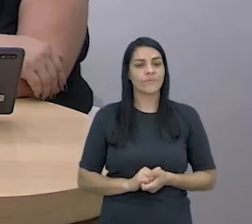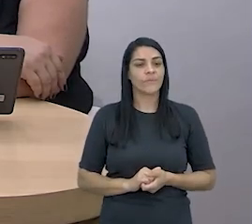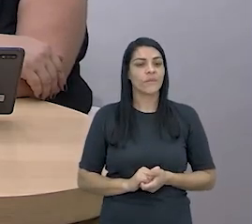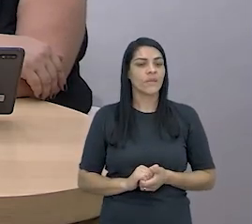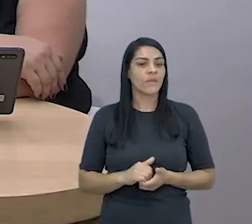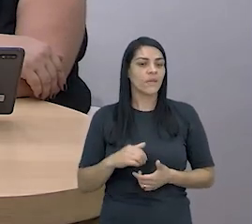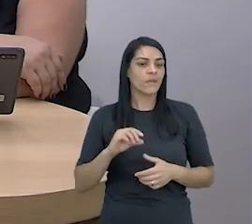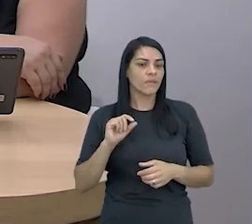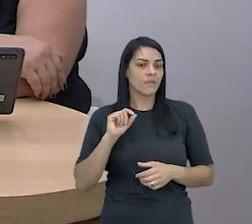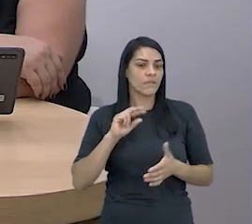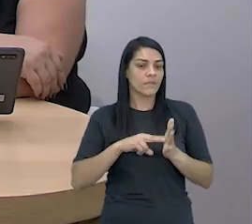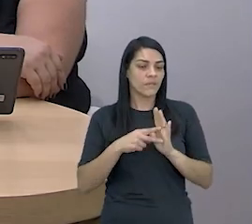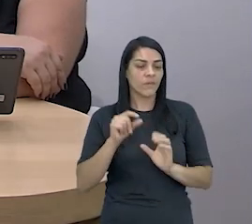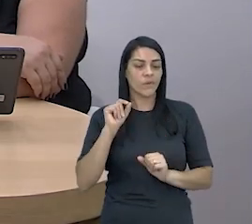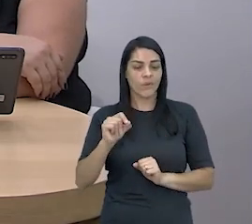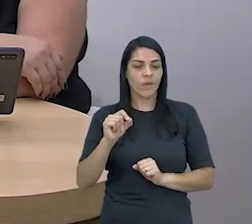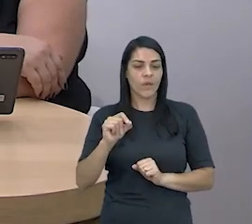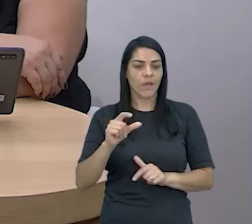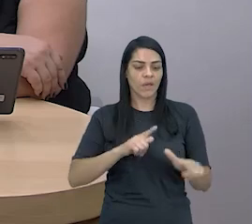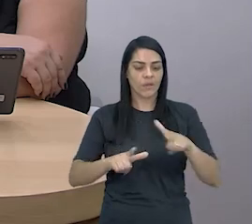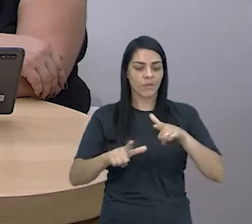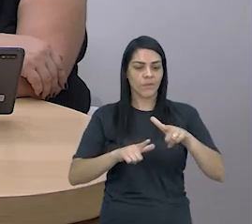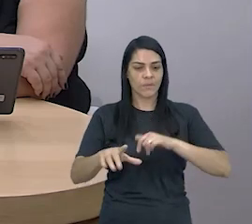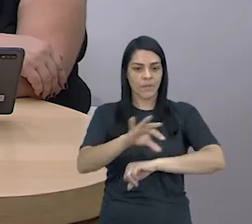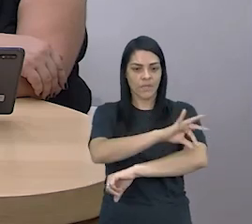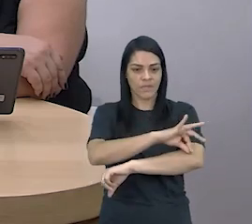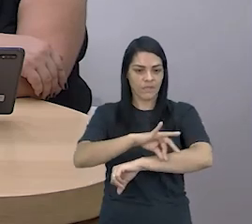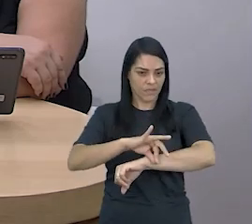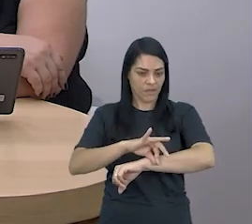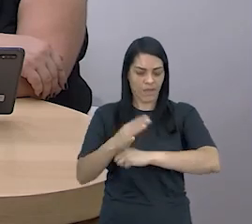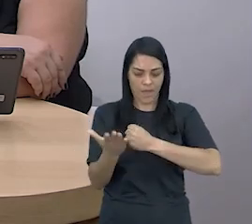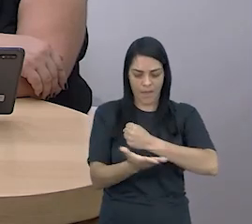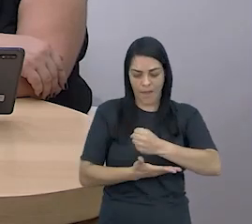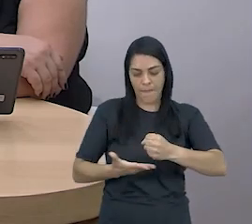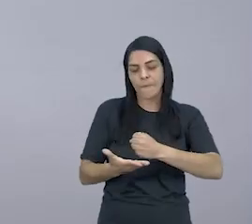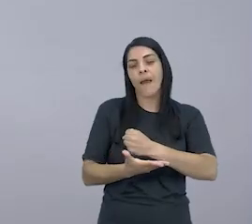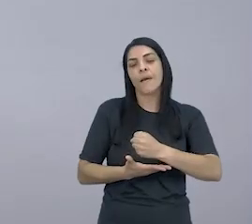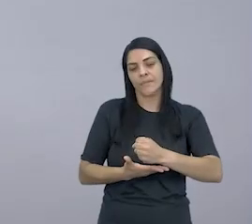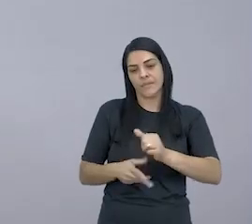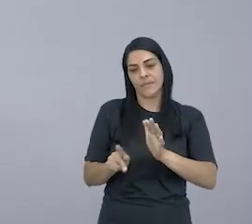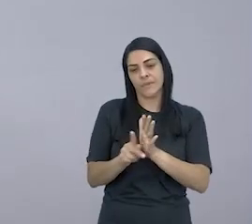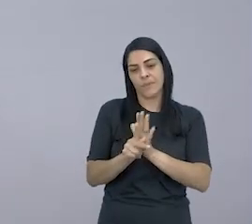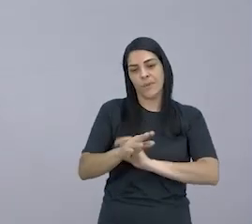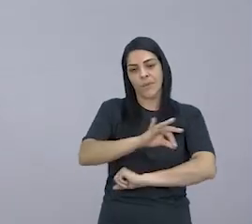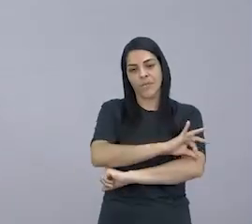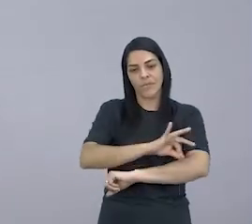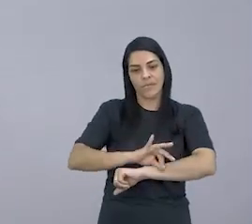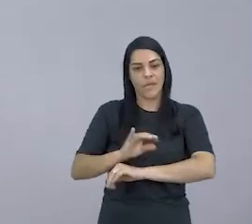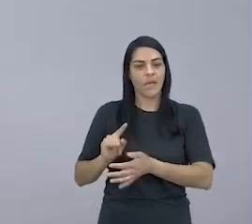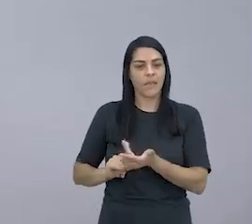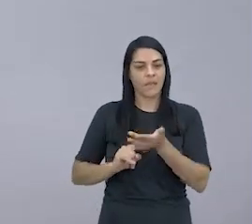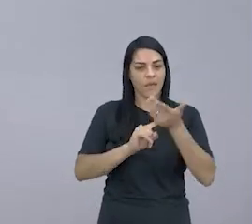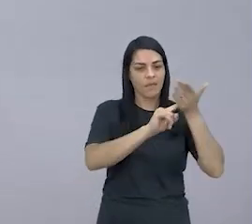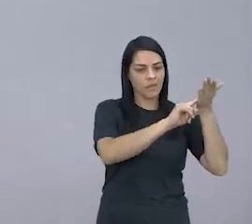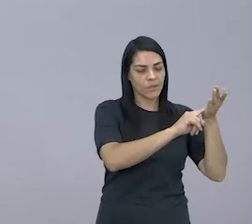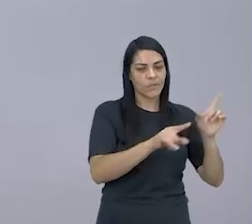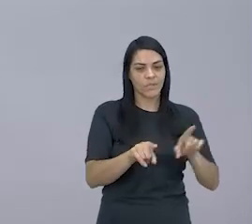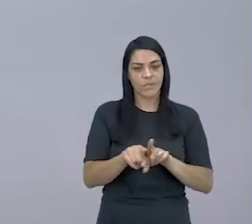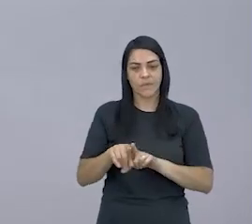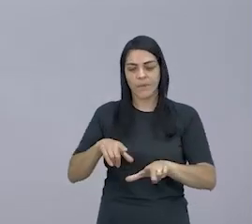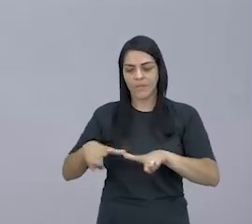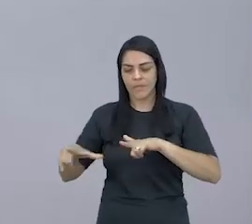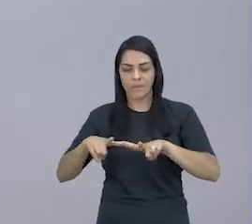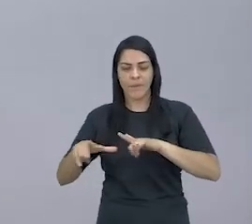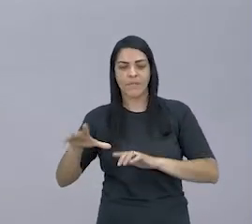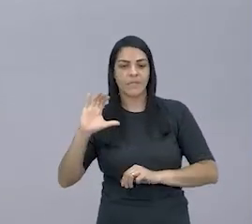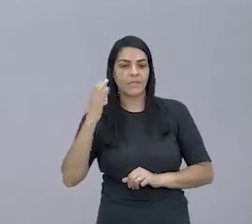trabalhando engenharia. Sim, né? Eu estou trabalhando a base da engenharia ali, uhum. Né? A tecnologia, estou trabalhando a